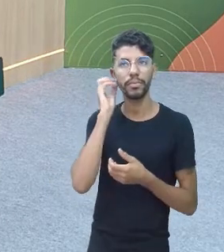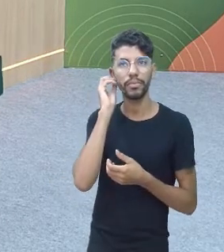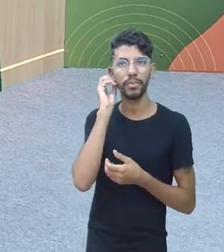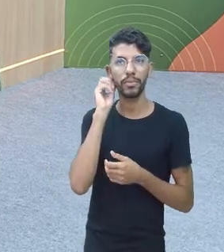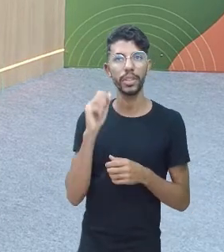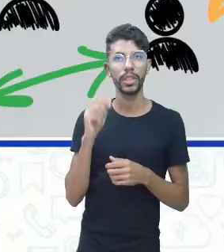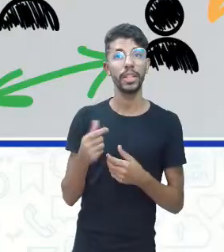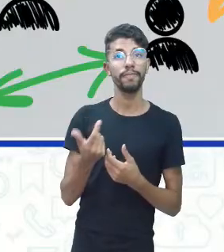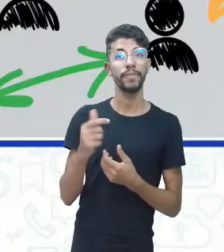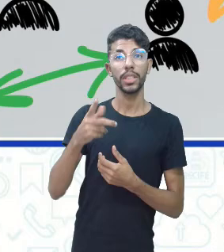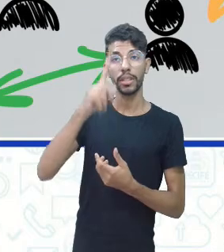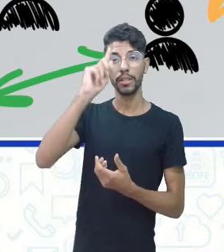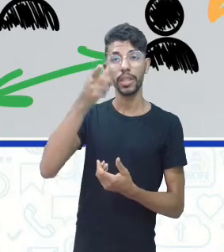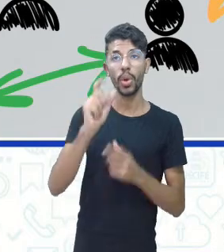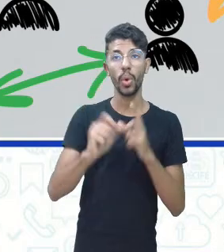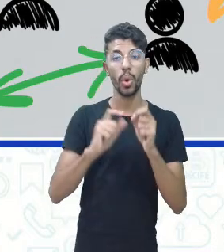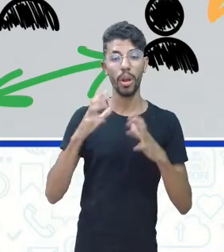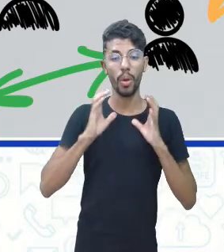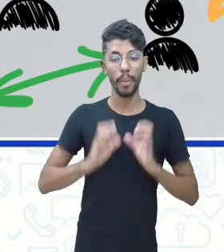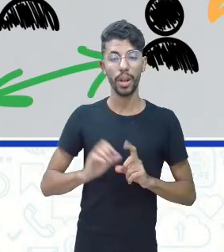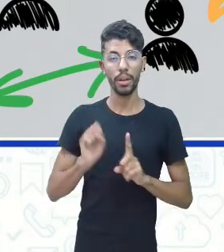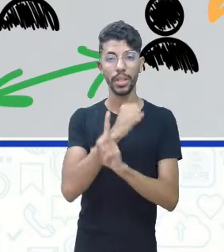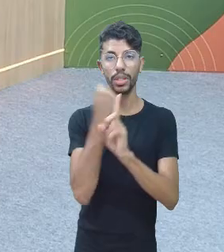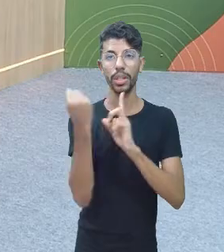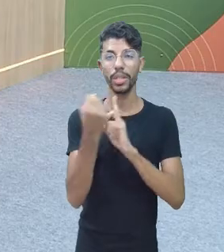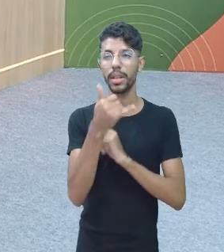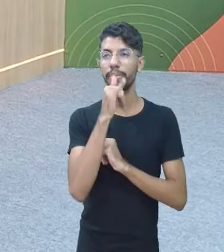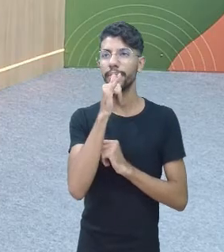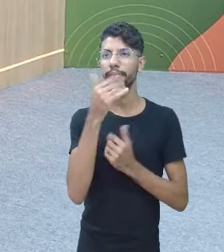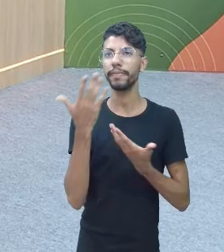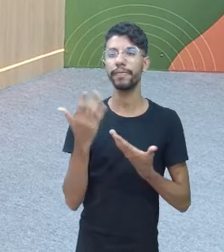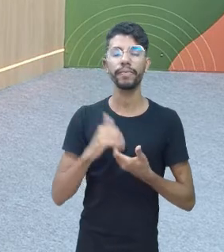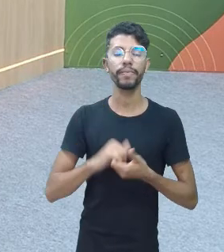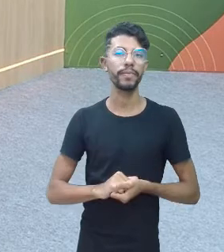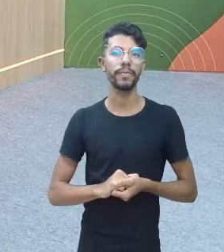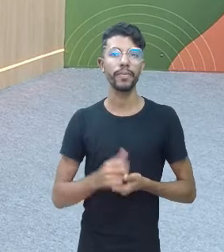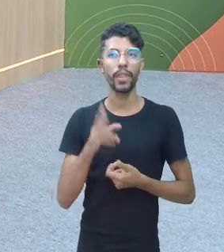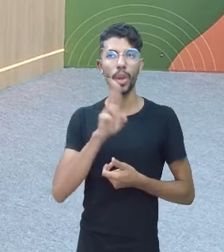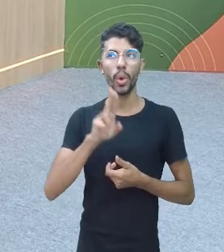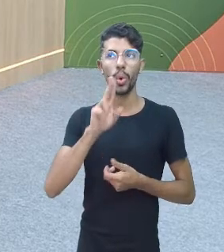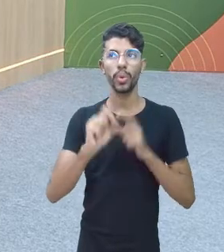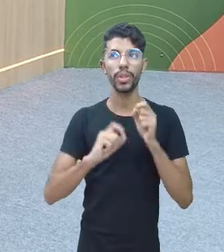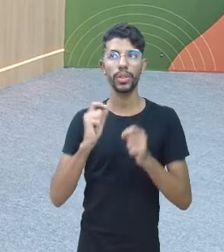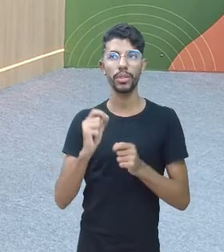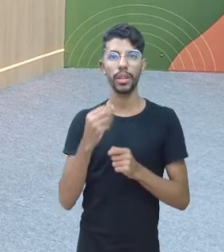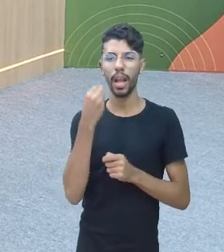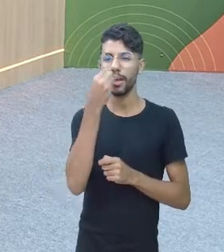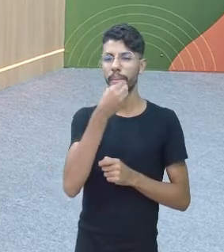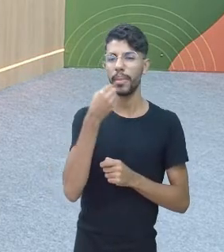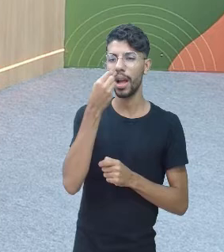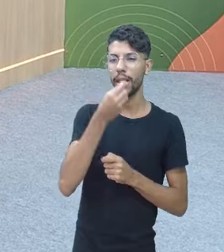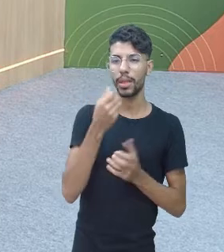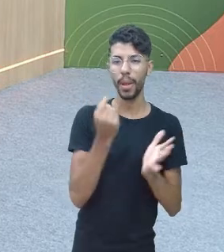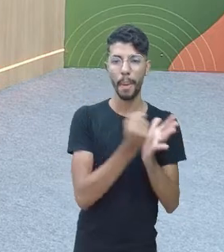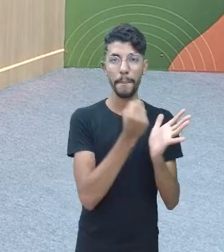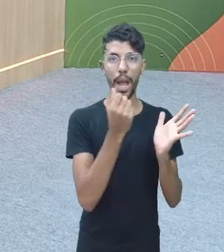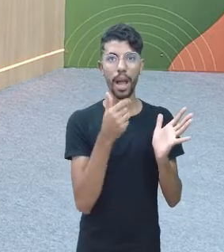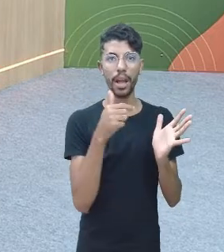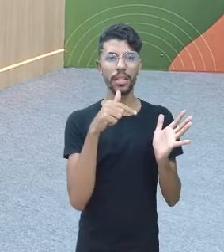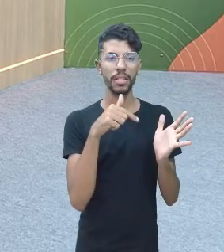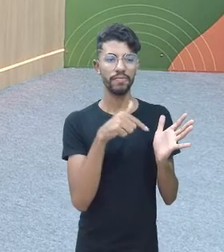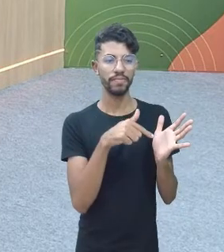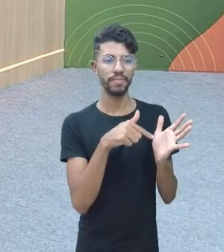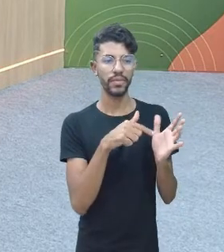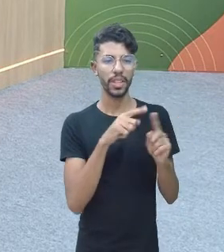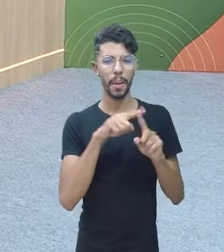Eles ditam o comportamento social, né? Então, por exemplo, eu uso o batom da marca A, mas aí o meu influencer está dizendo